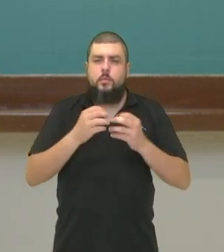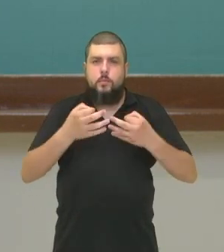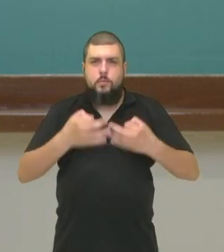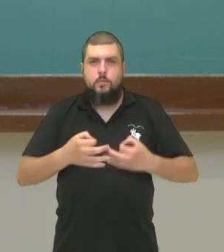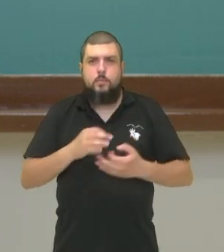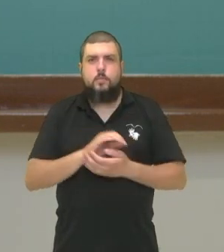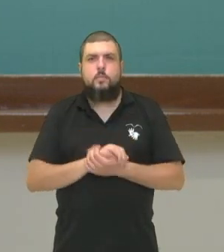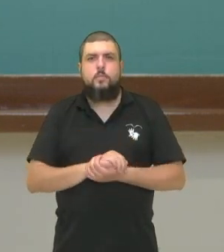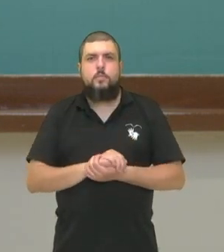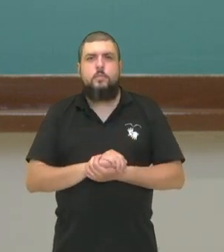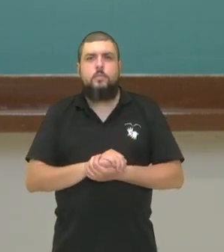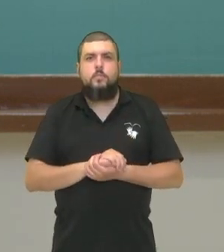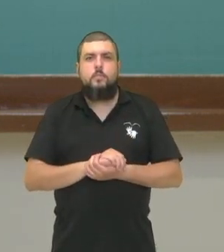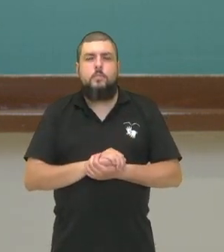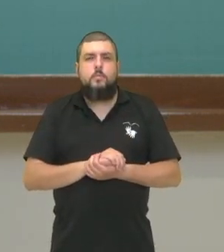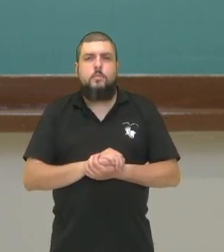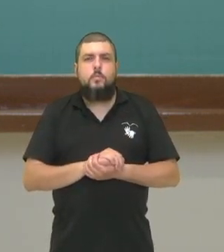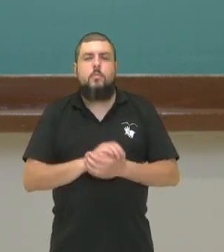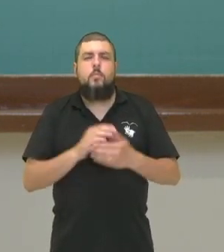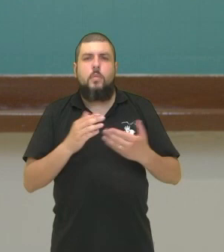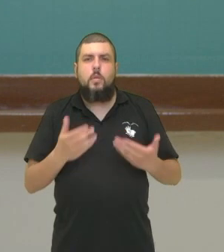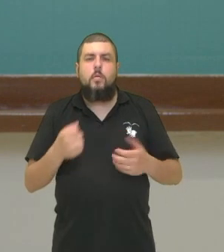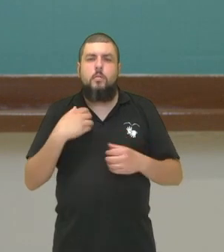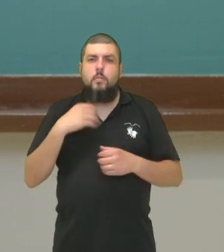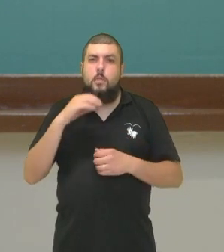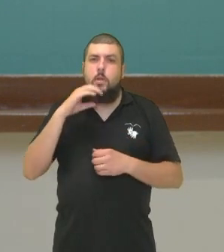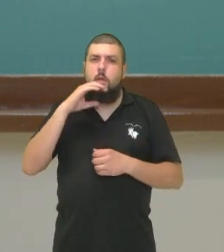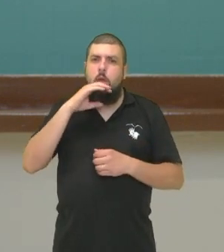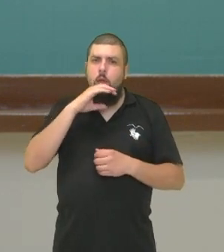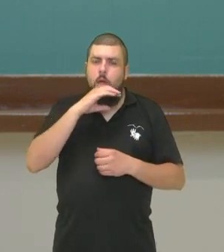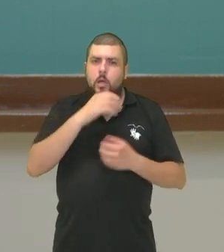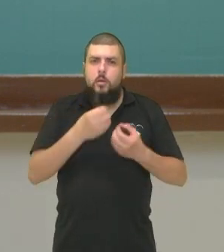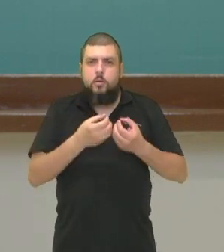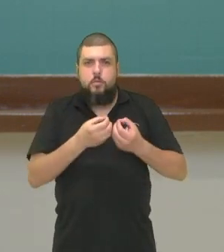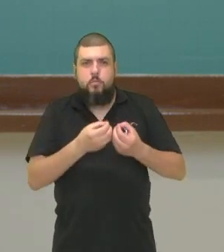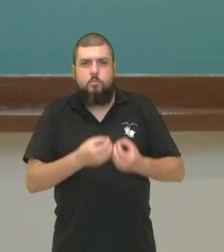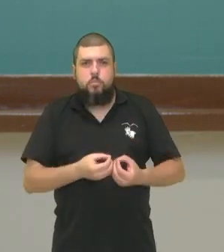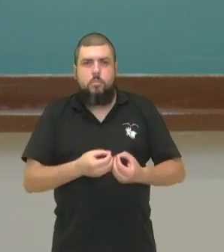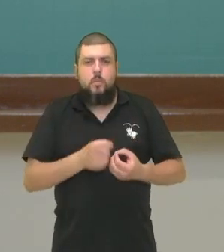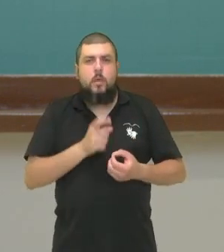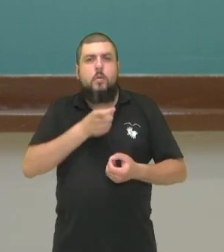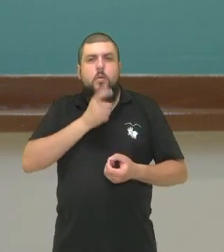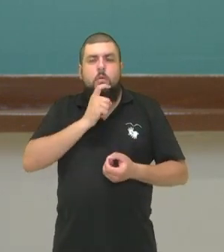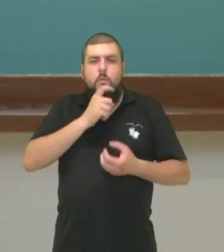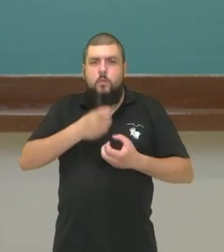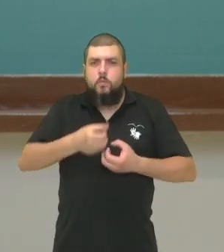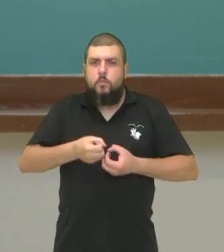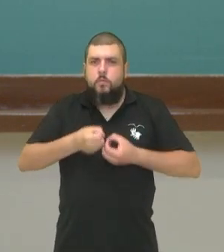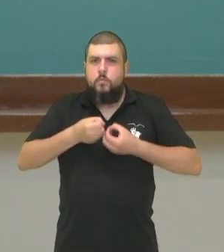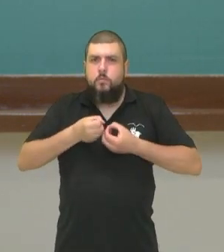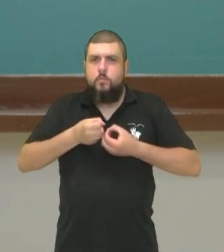ele quando está muito quente, ele desce. Quando está mais frio, ele encolhe.